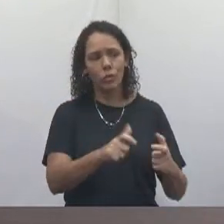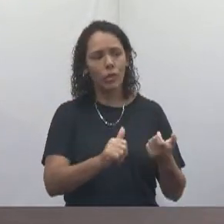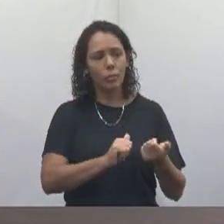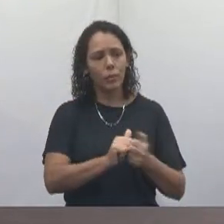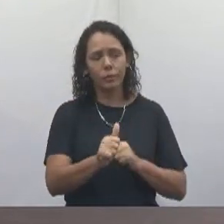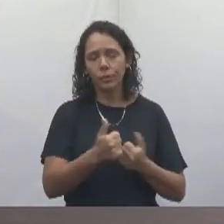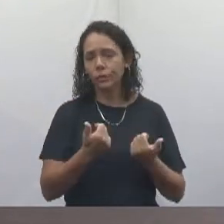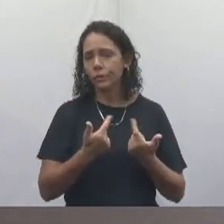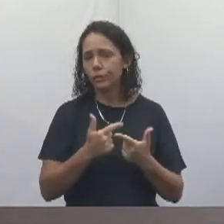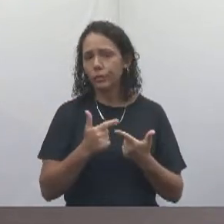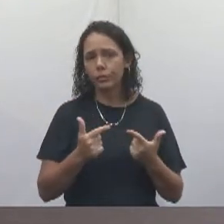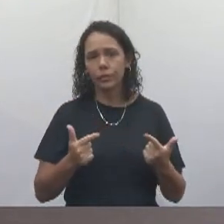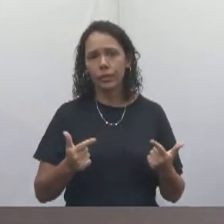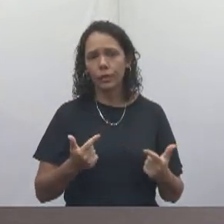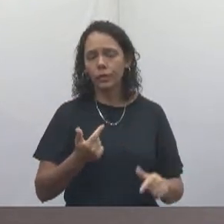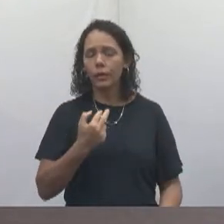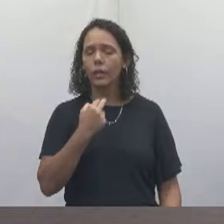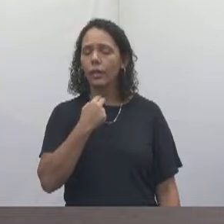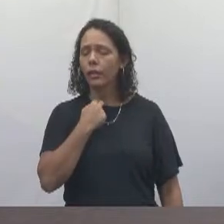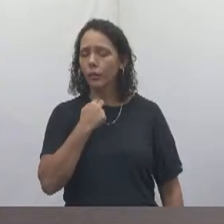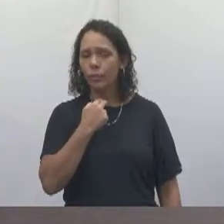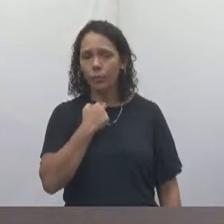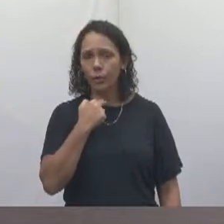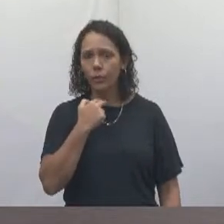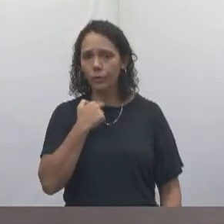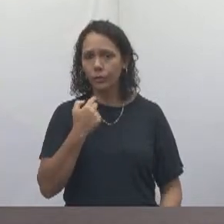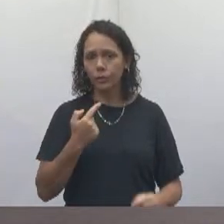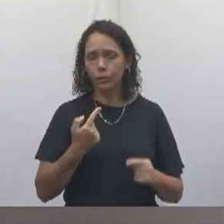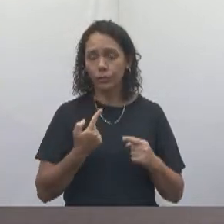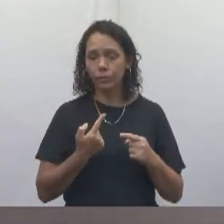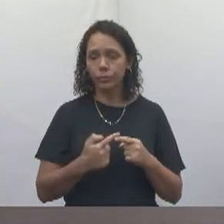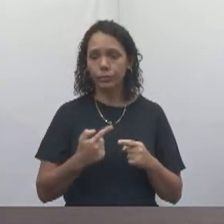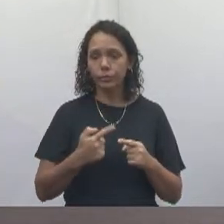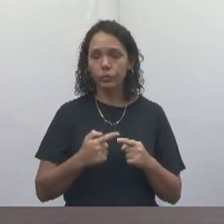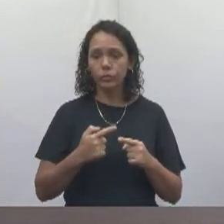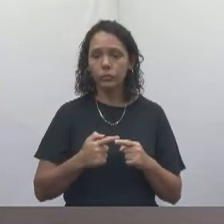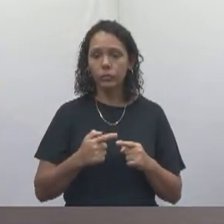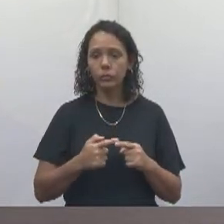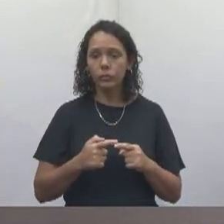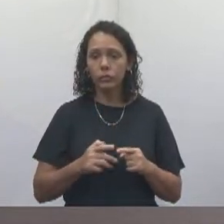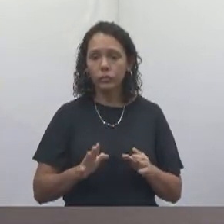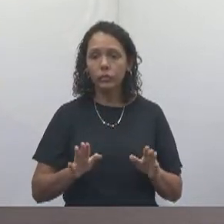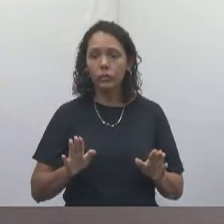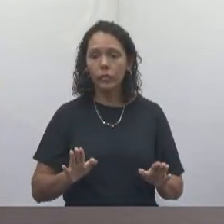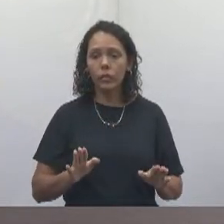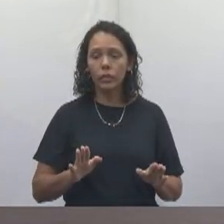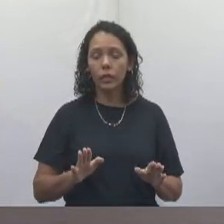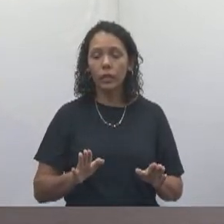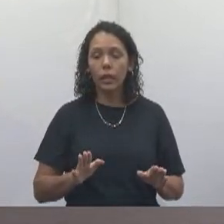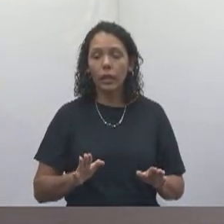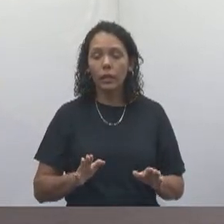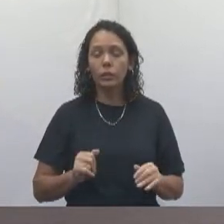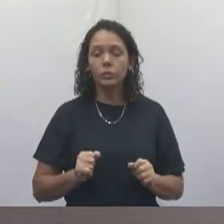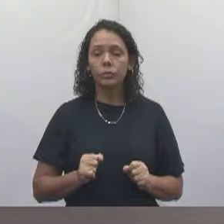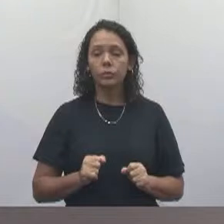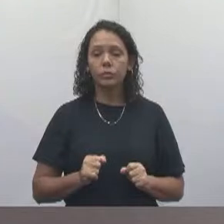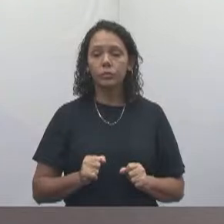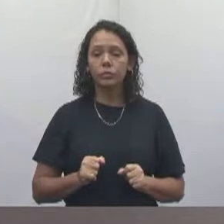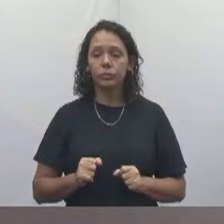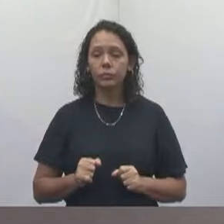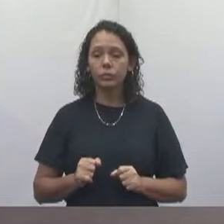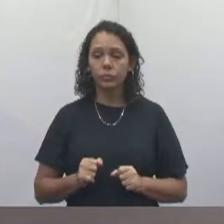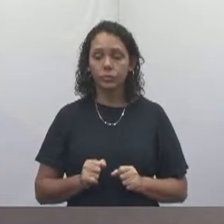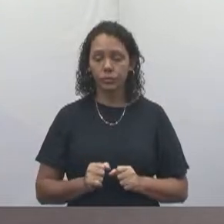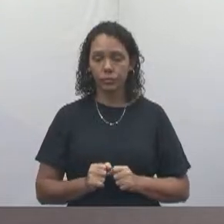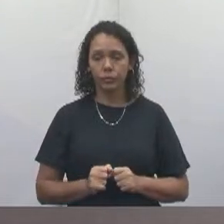as atividades quando da fundação do Educa Mais, quando da construção do Educa Mais propiciou ali